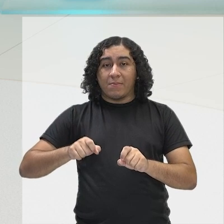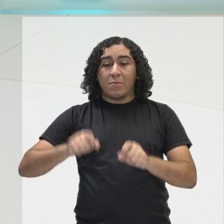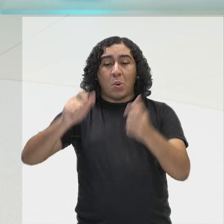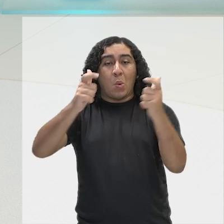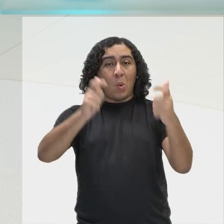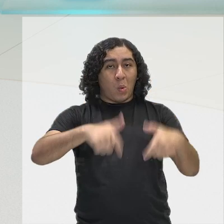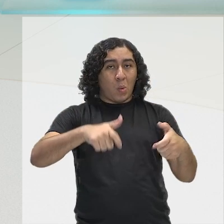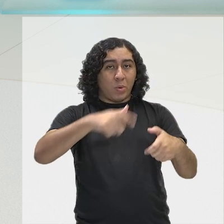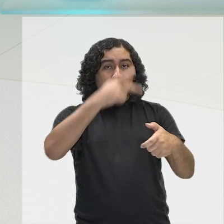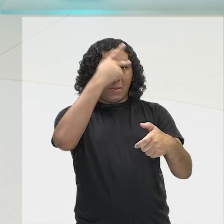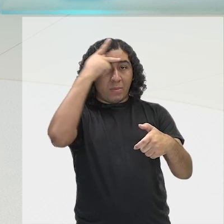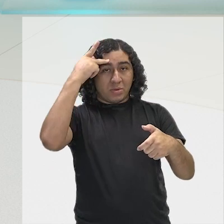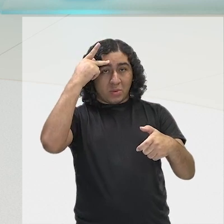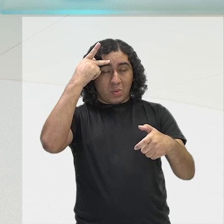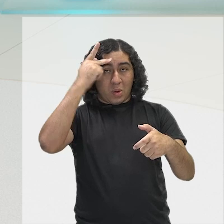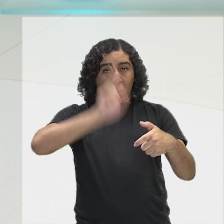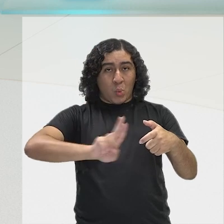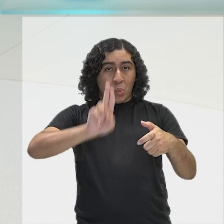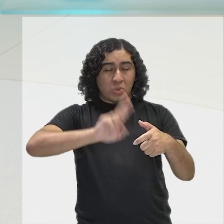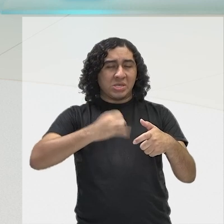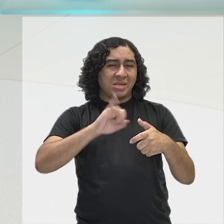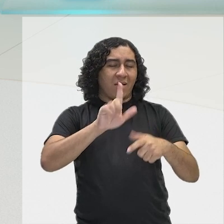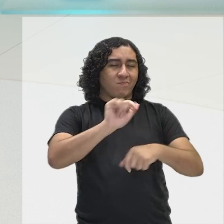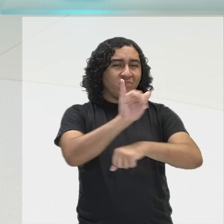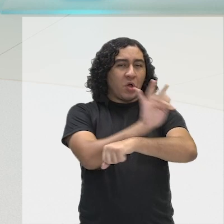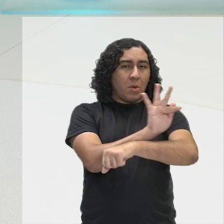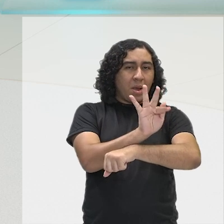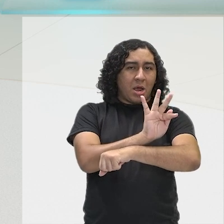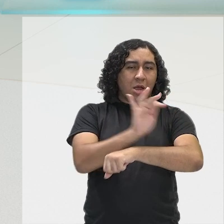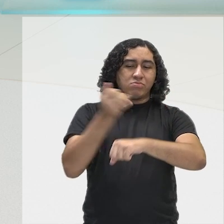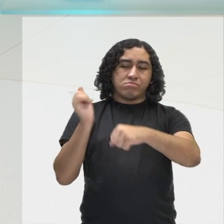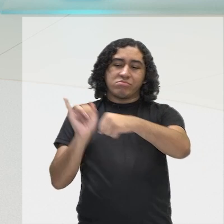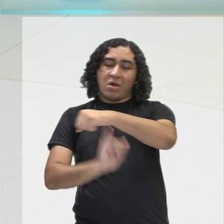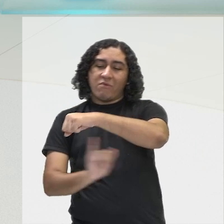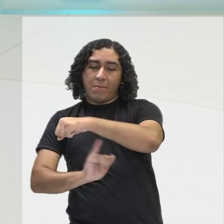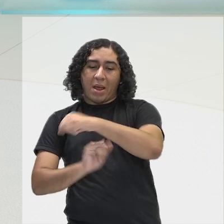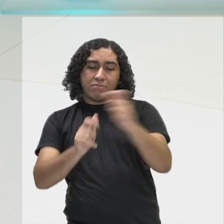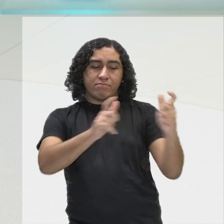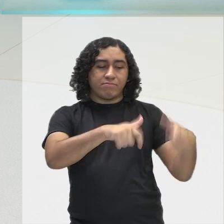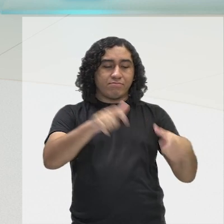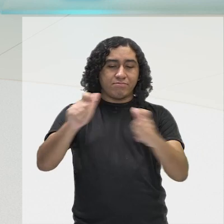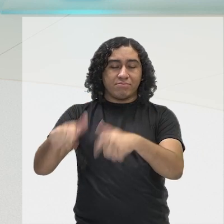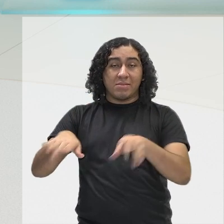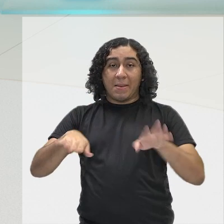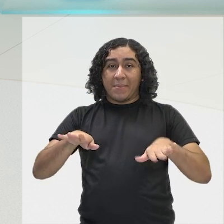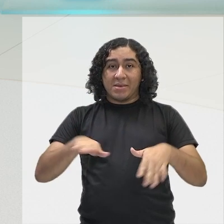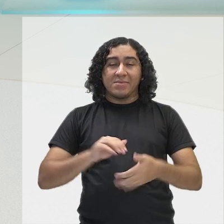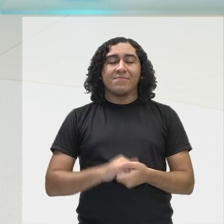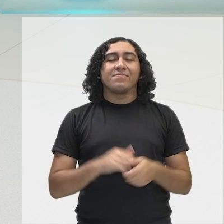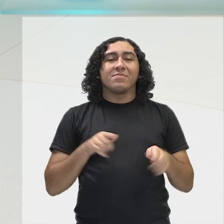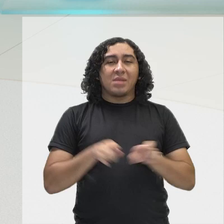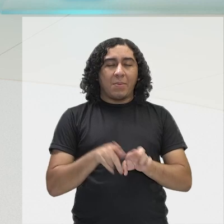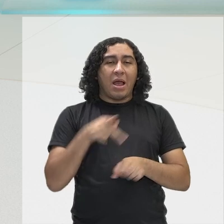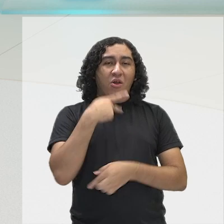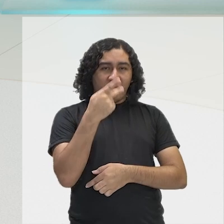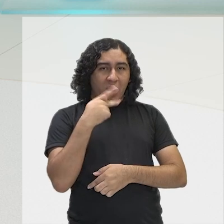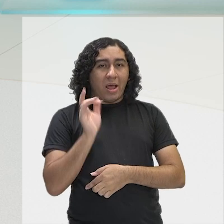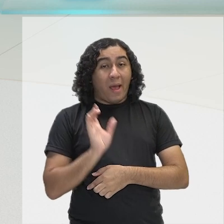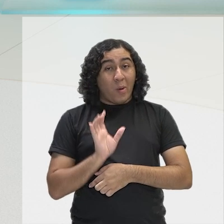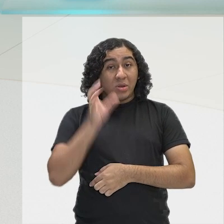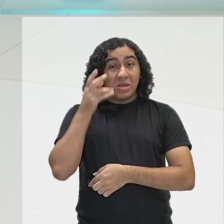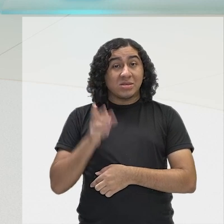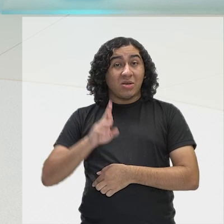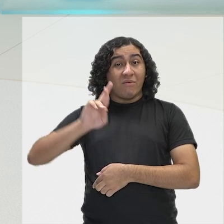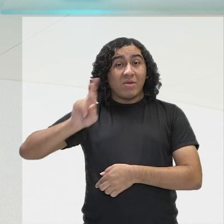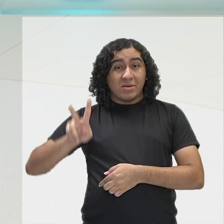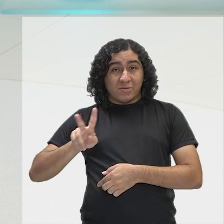lugar onde a pessoa está falando, né? Se é um lugar mais formal, se é um lugar informal, a fala vai acontecer de